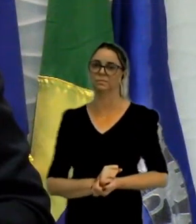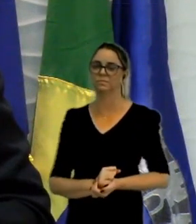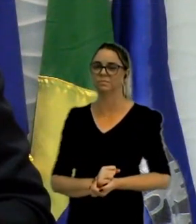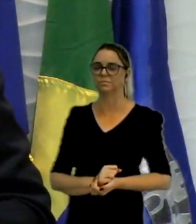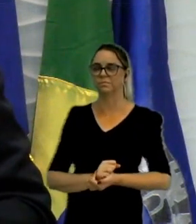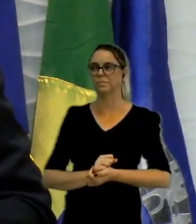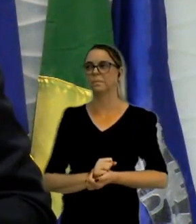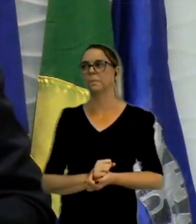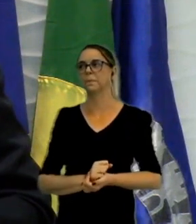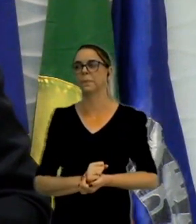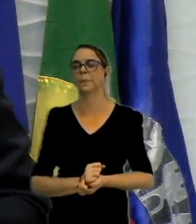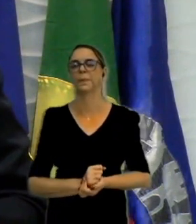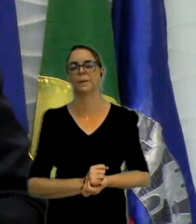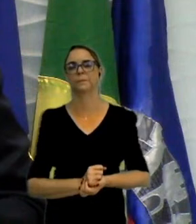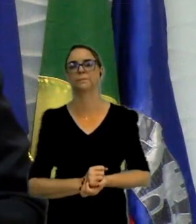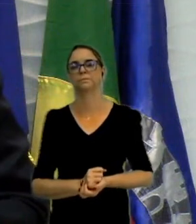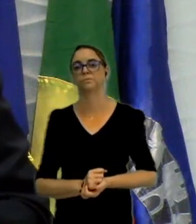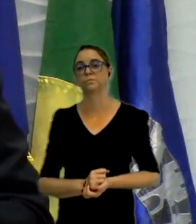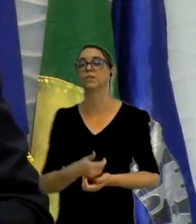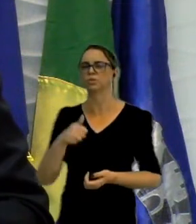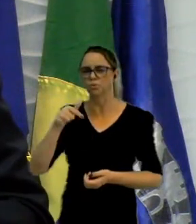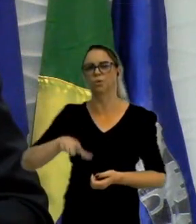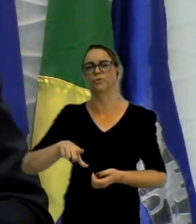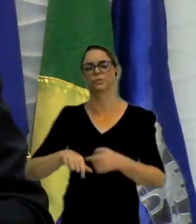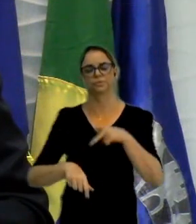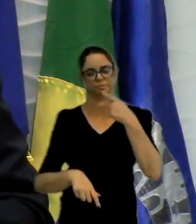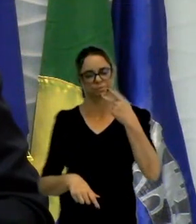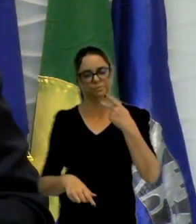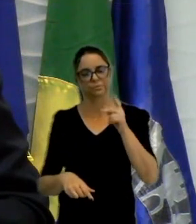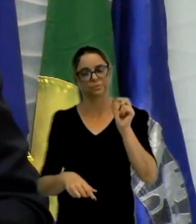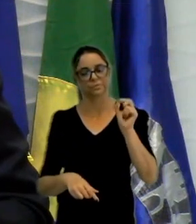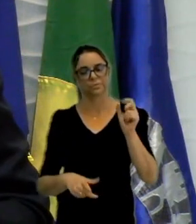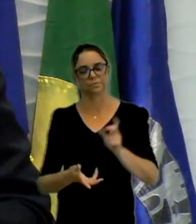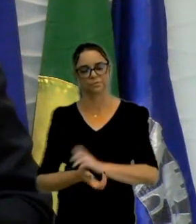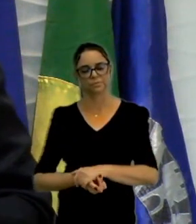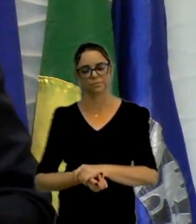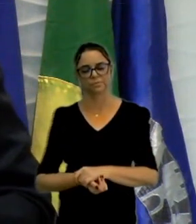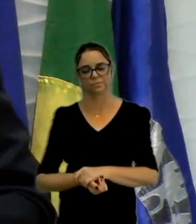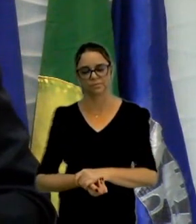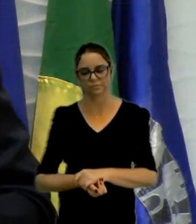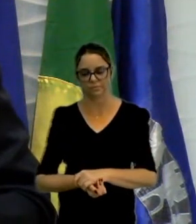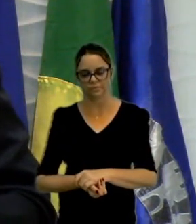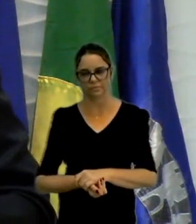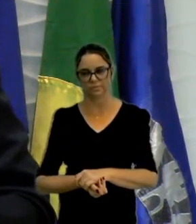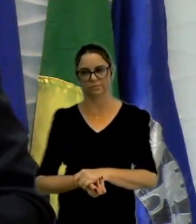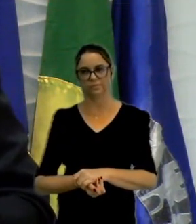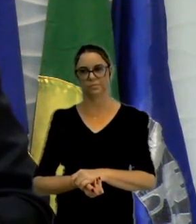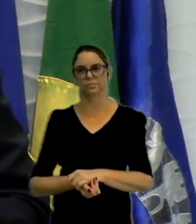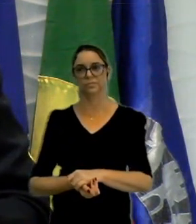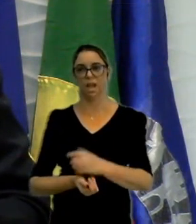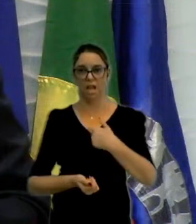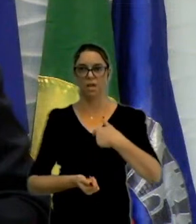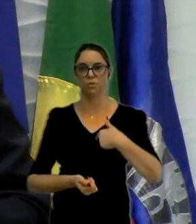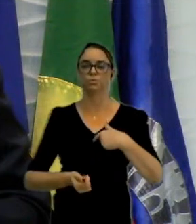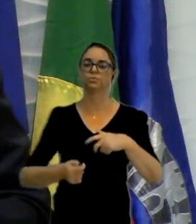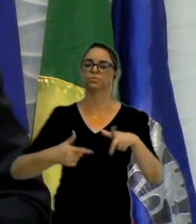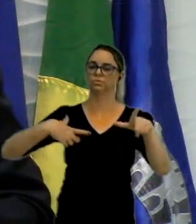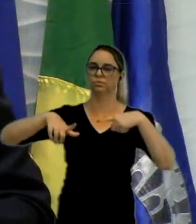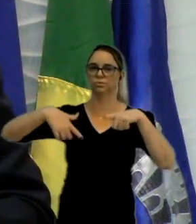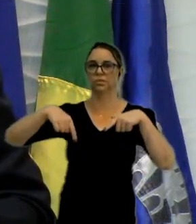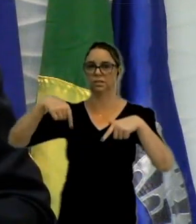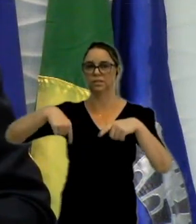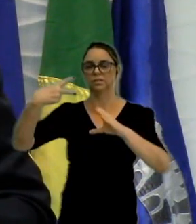ajuda. Mais uma vez falando que estou nessa casa